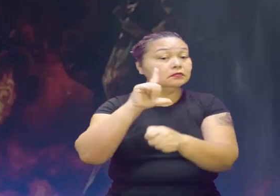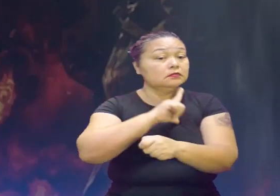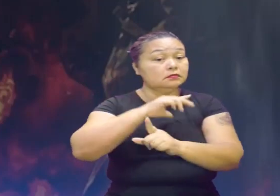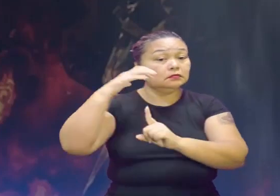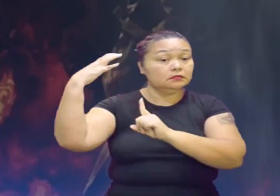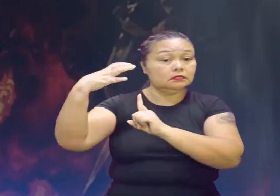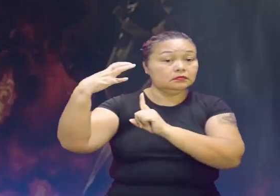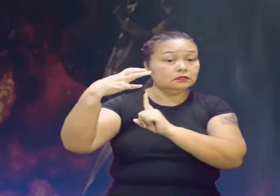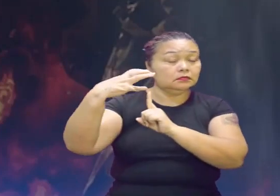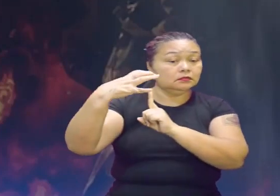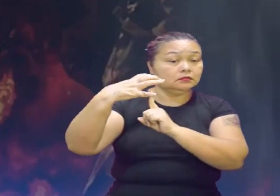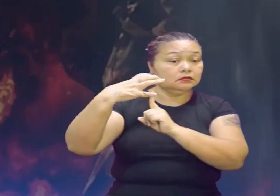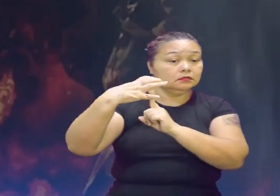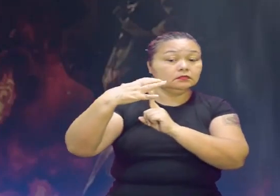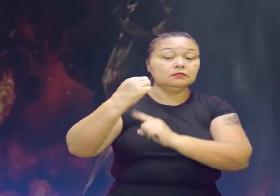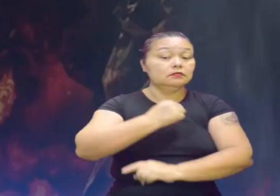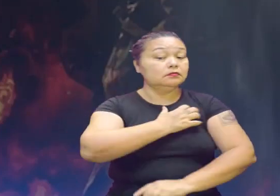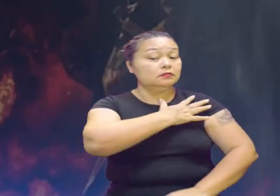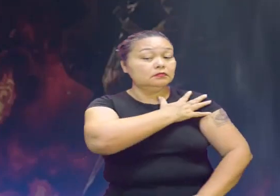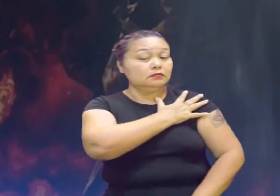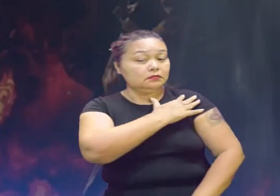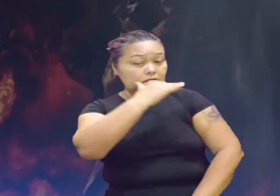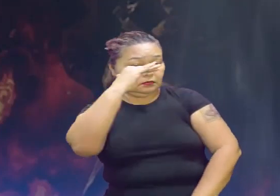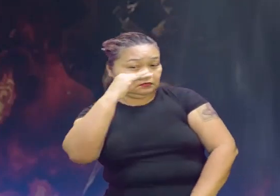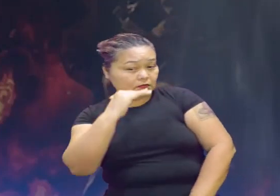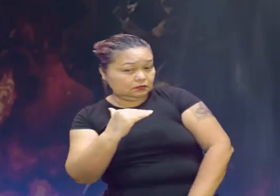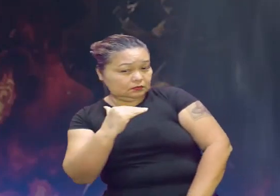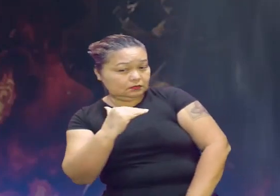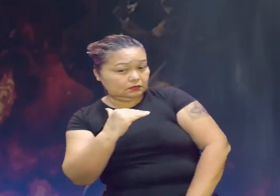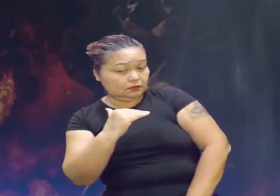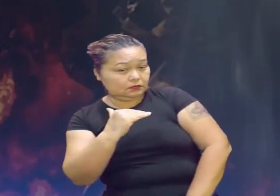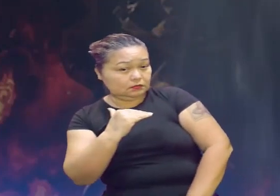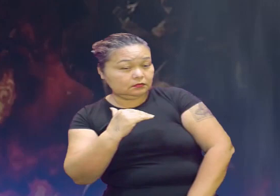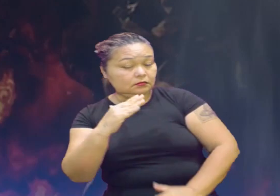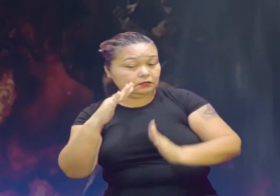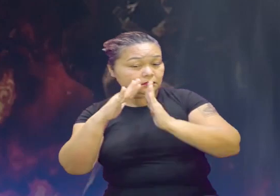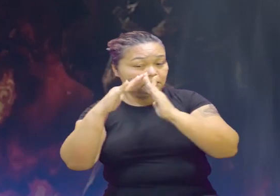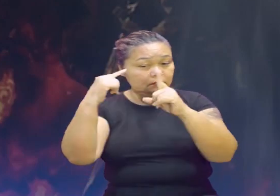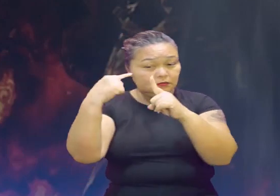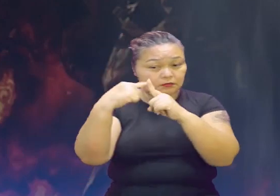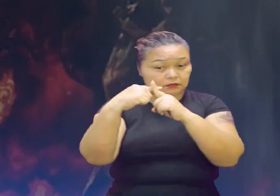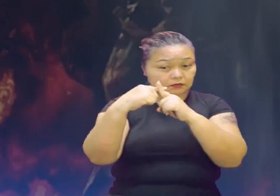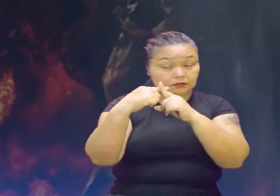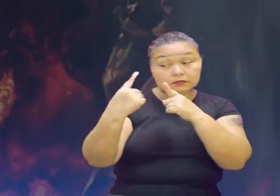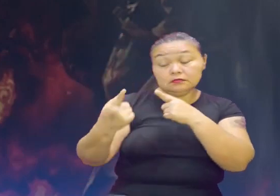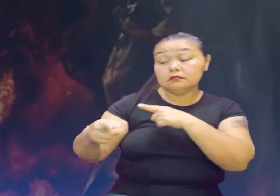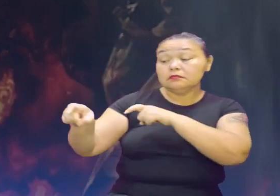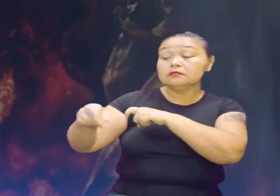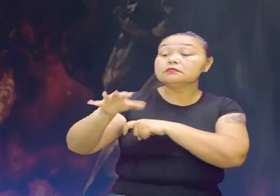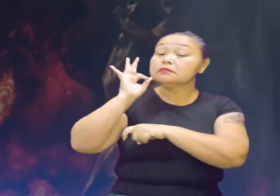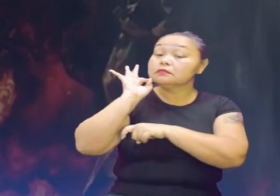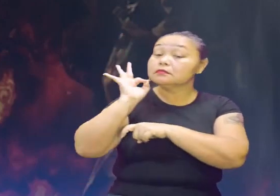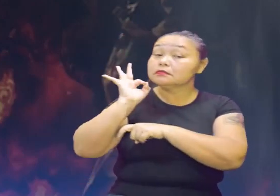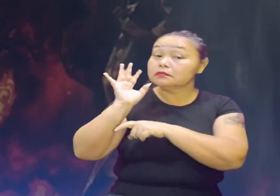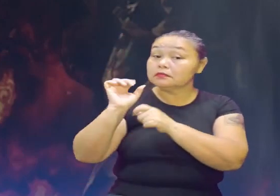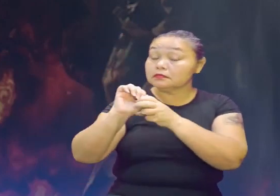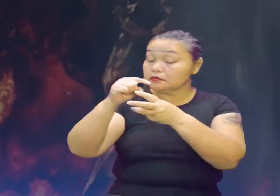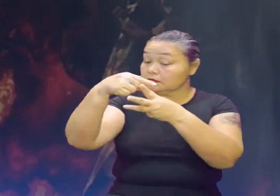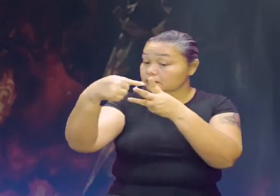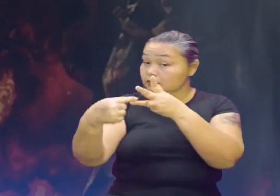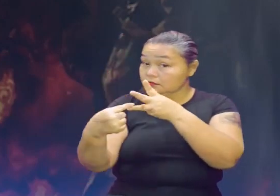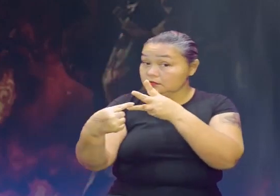pressão dos militares baixa patente, da igreja e dos cafeicultores, 3